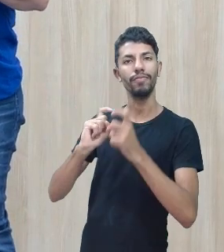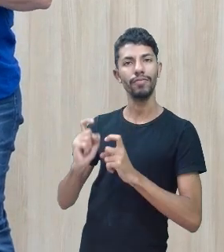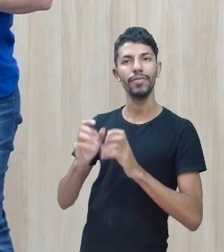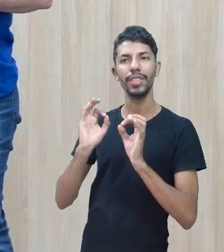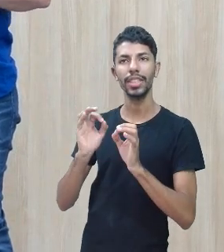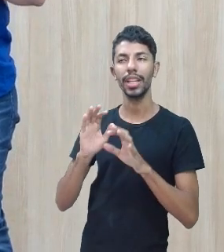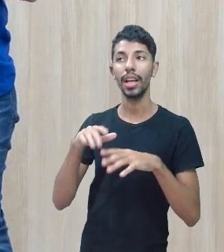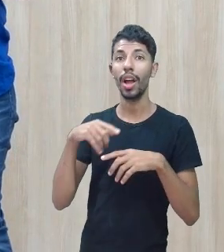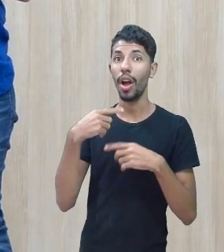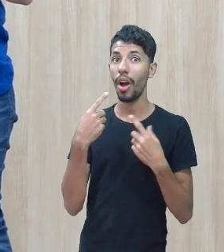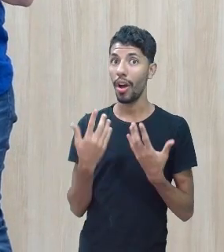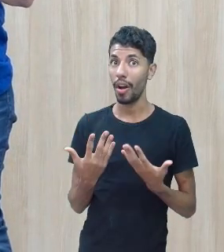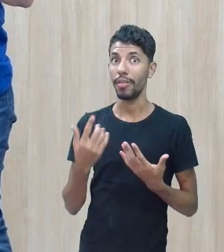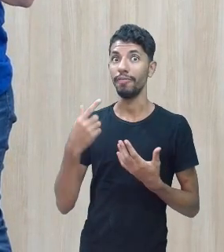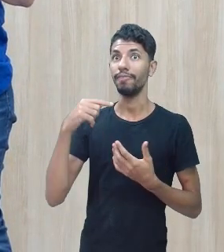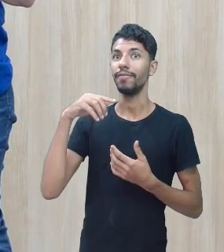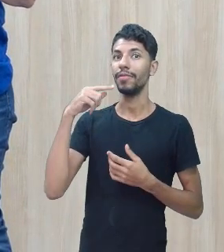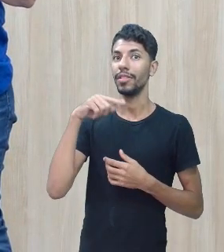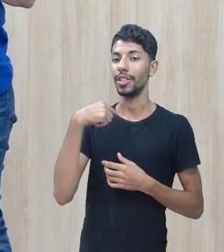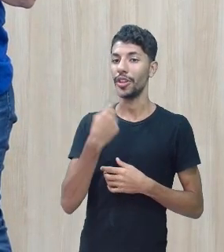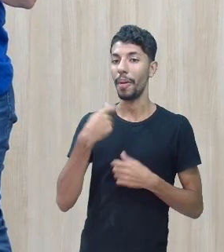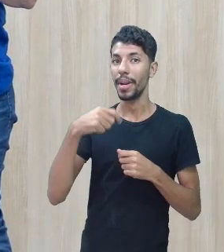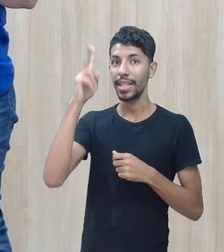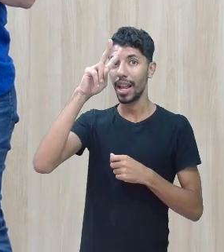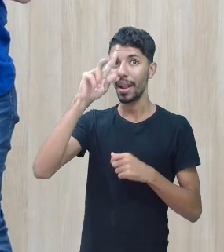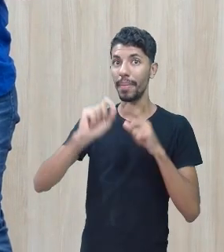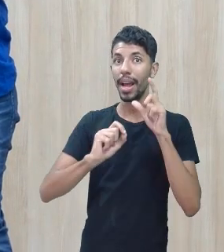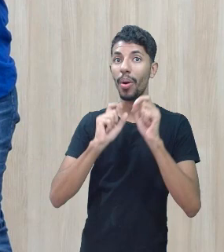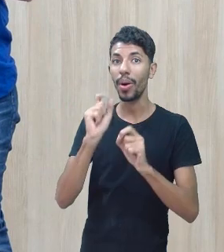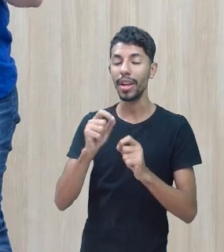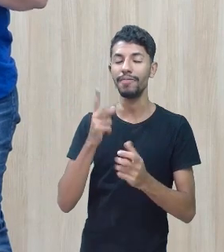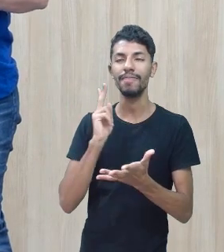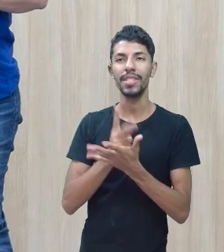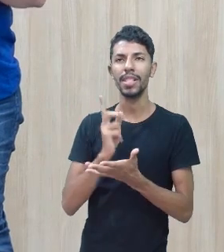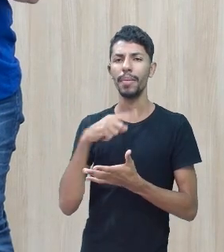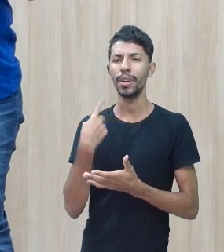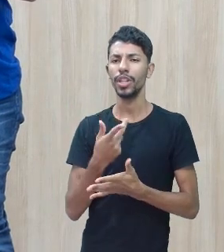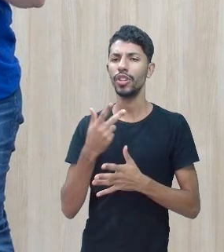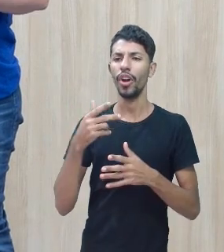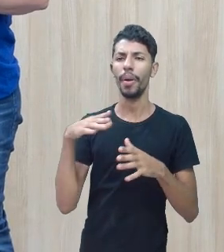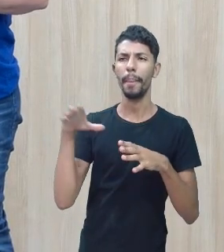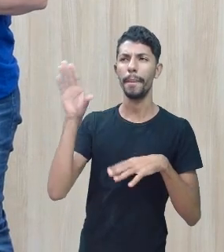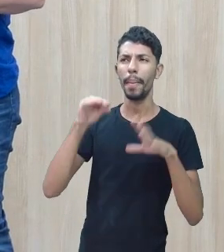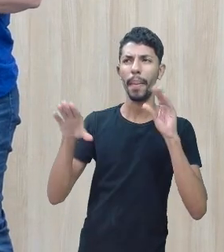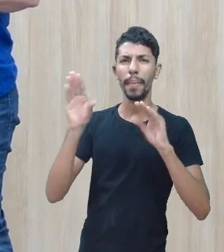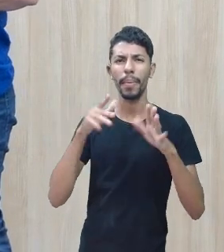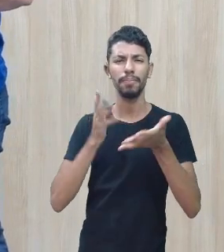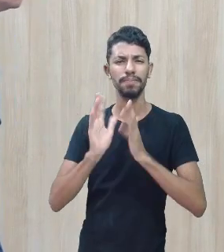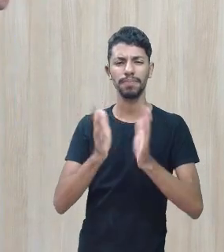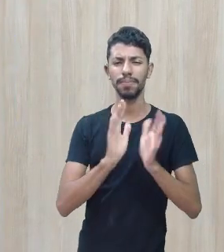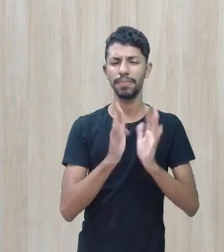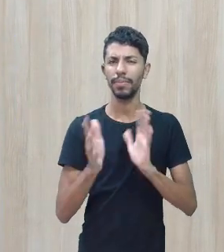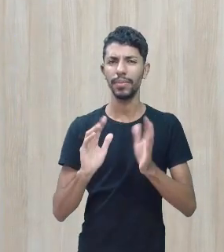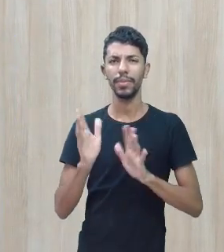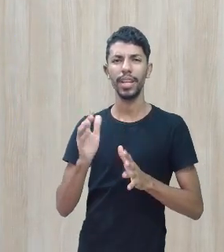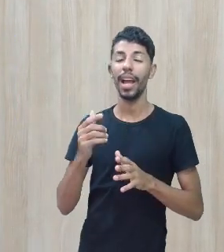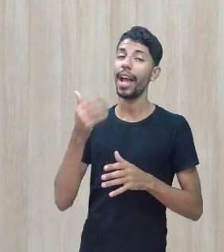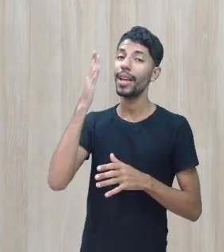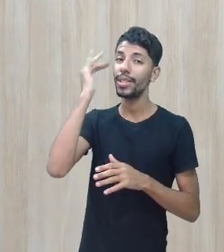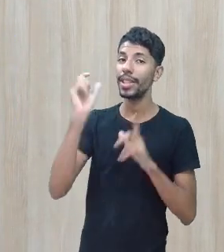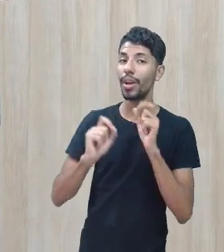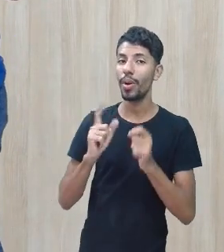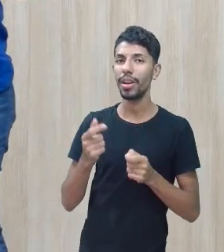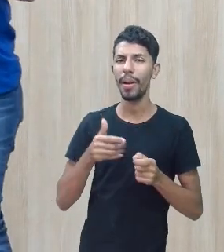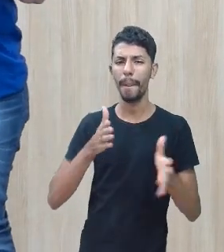vez que estamos falando, eu sei que essa fase de vocês é uma fase linda. Vocês, muitas